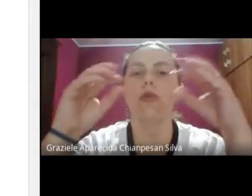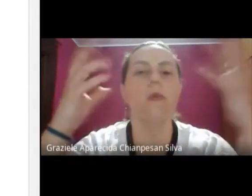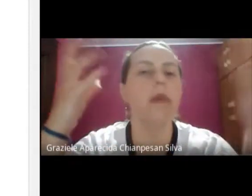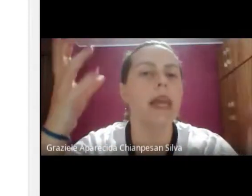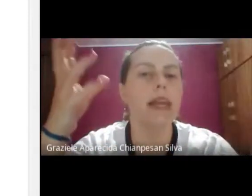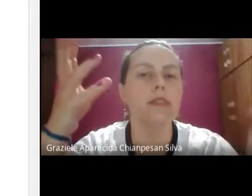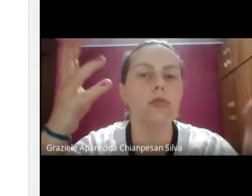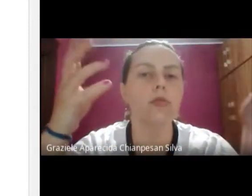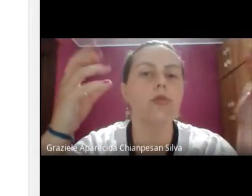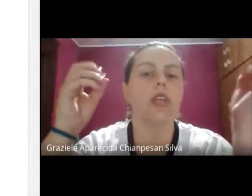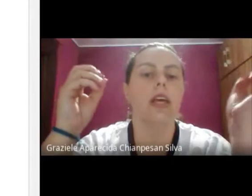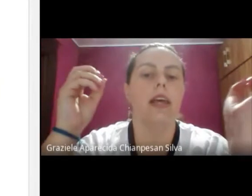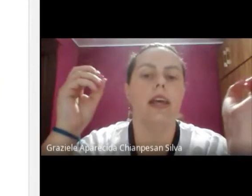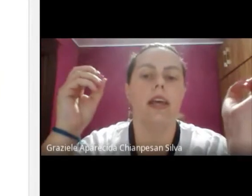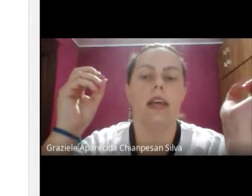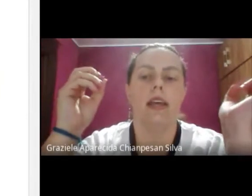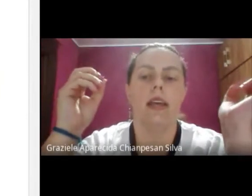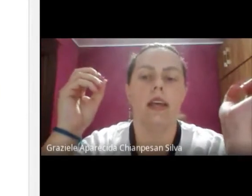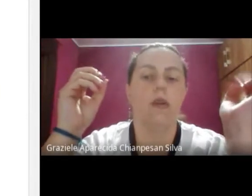edifícios, documentos,